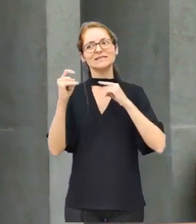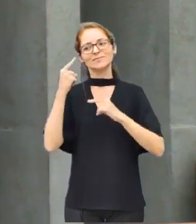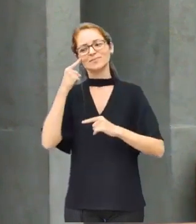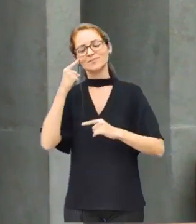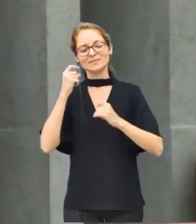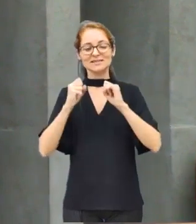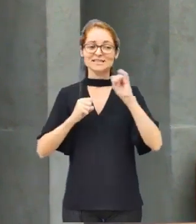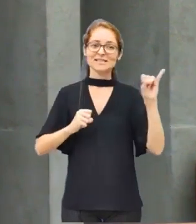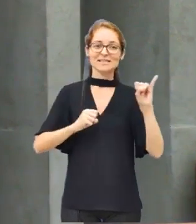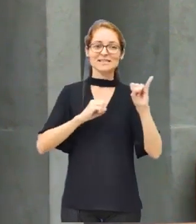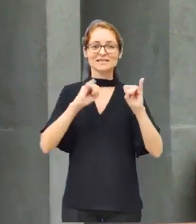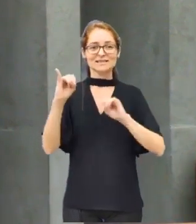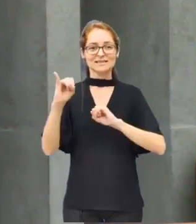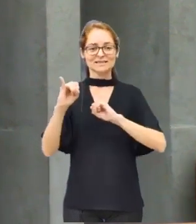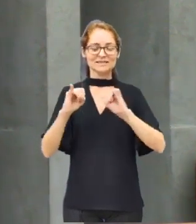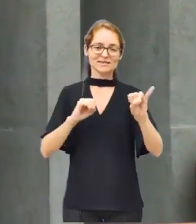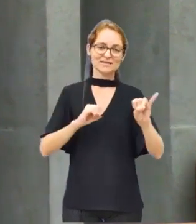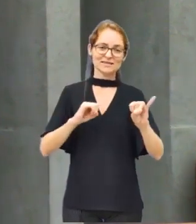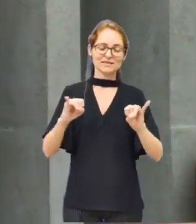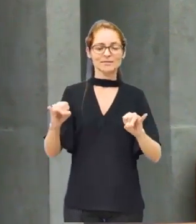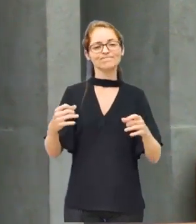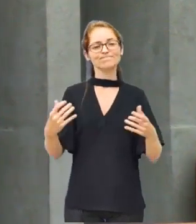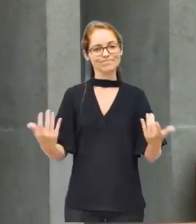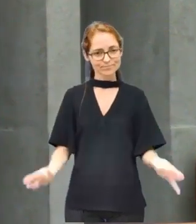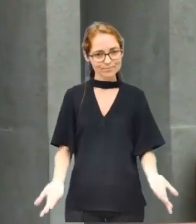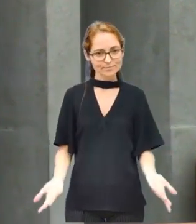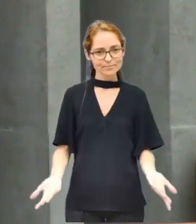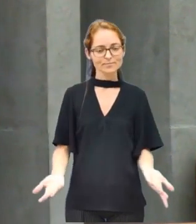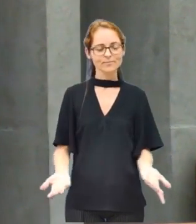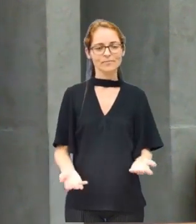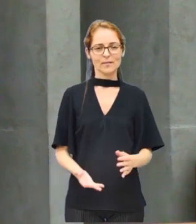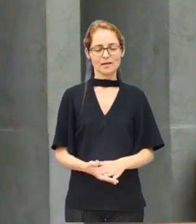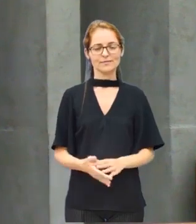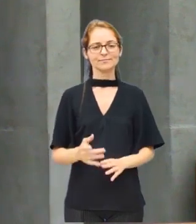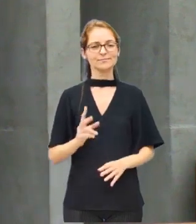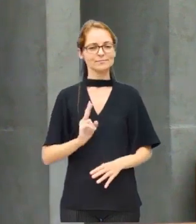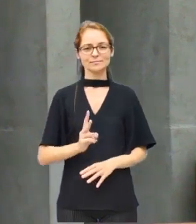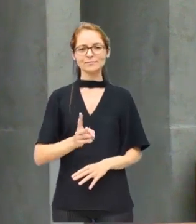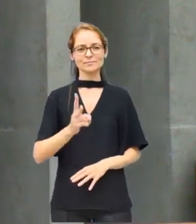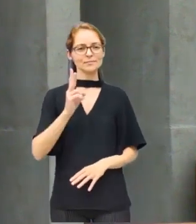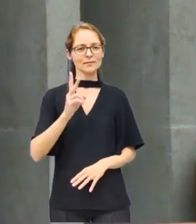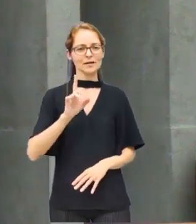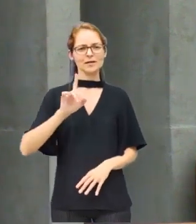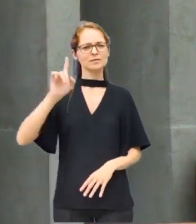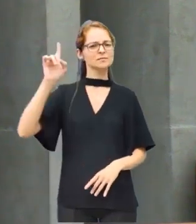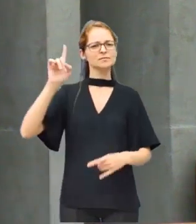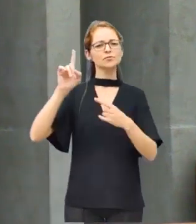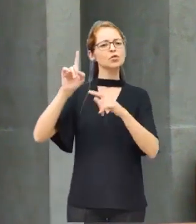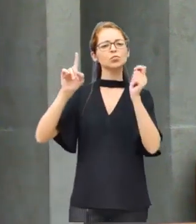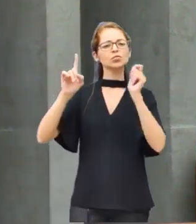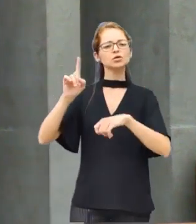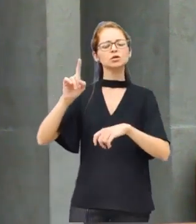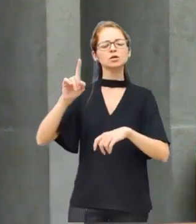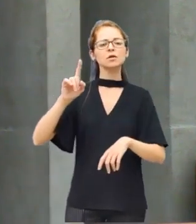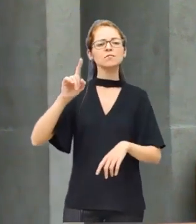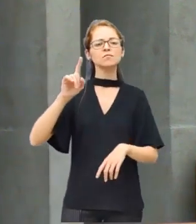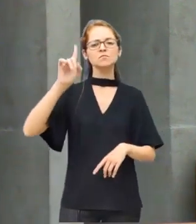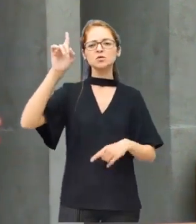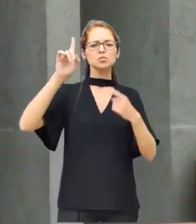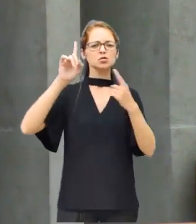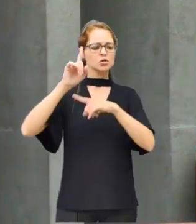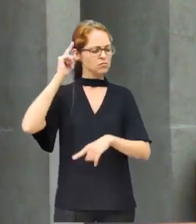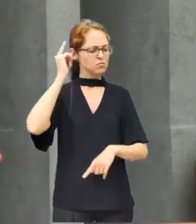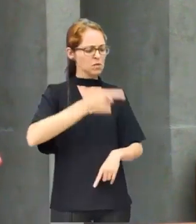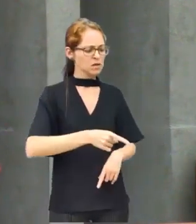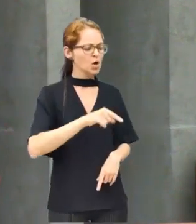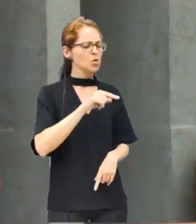tomada de decisão. Deus poderia, e eu sempre penso nisso, Deus poderia chegar de uma forma muito clara e falar: Gustavo, faça isso. seria